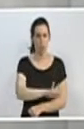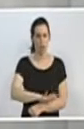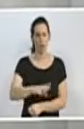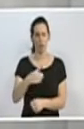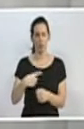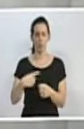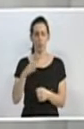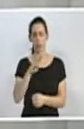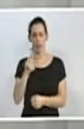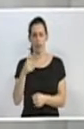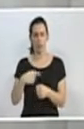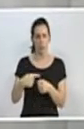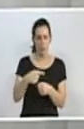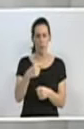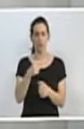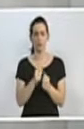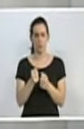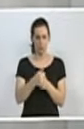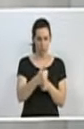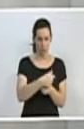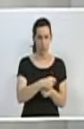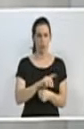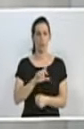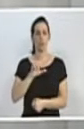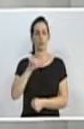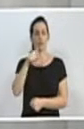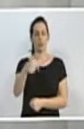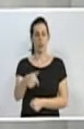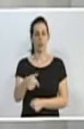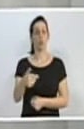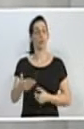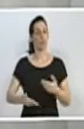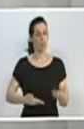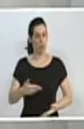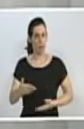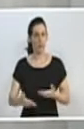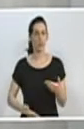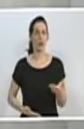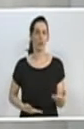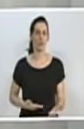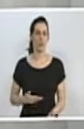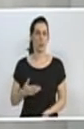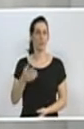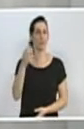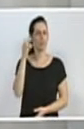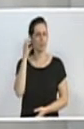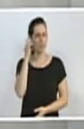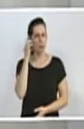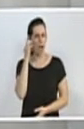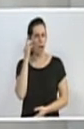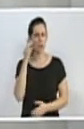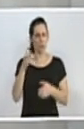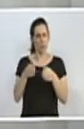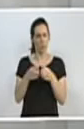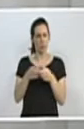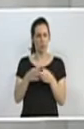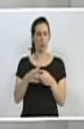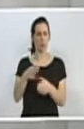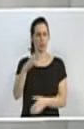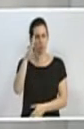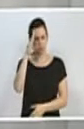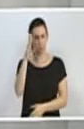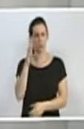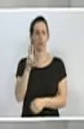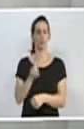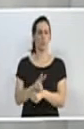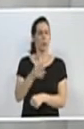Em 1868, foi instalado o serviço de rádio patrulha na cidade de Blumenau, e o destacamento foi transformado em